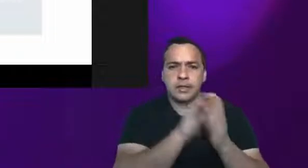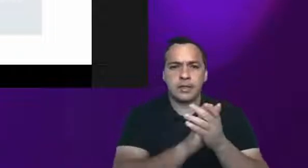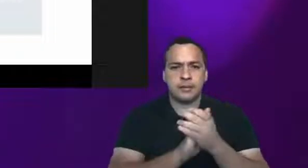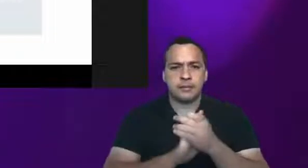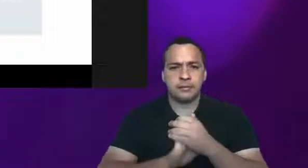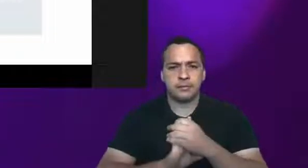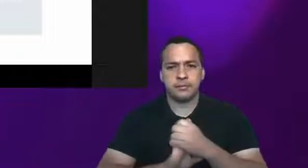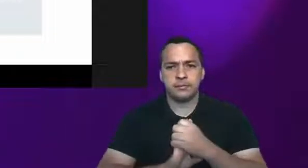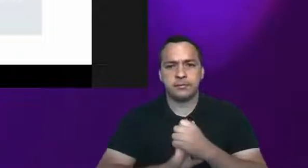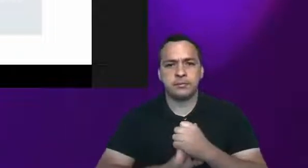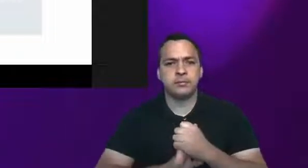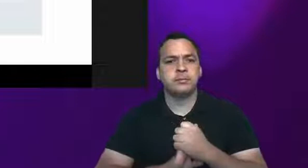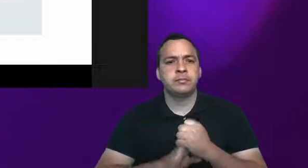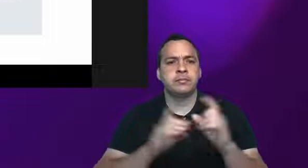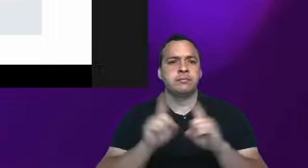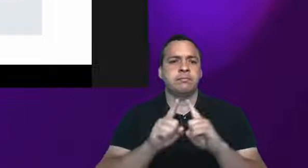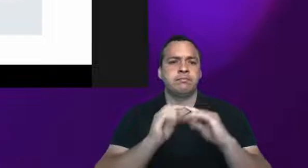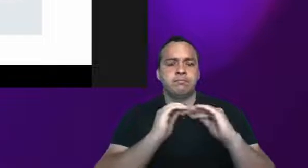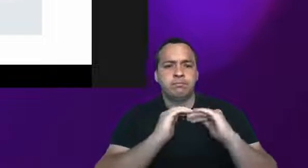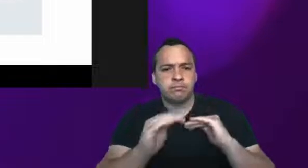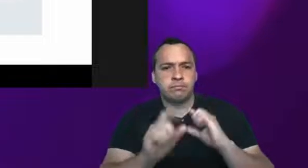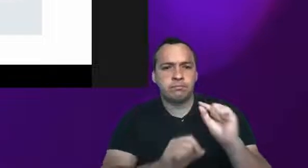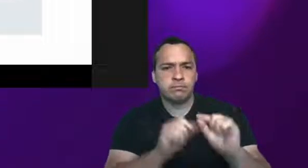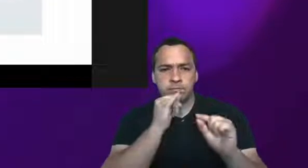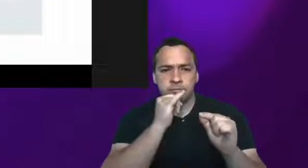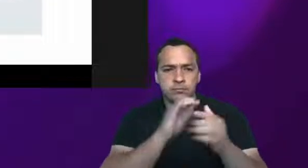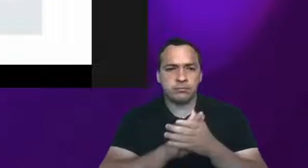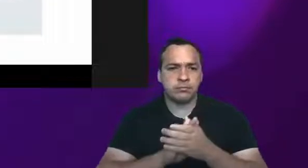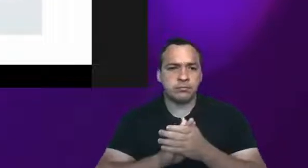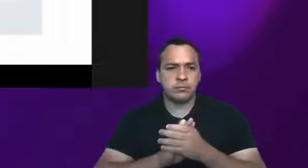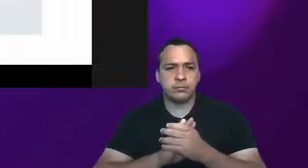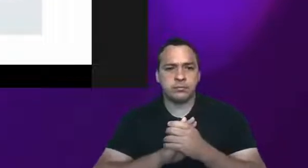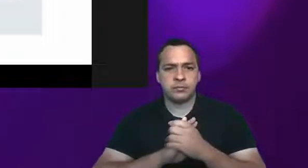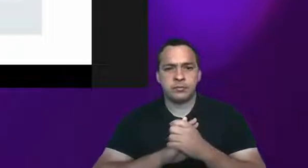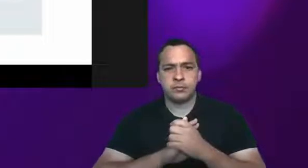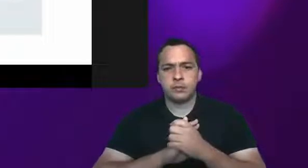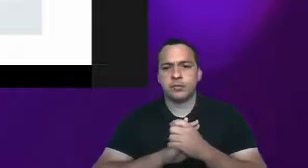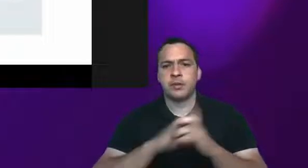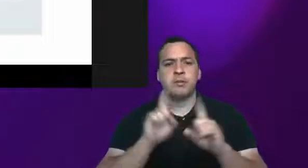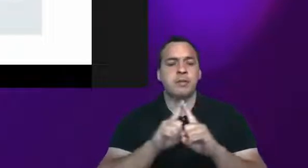transplante é muito importante, e doentes com doença extrahepática